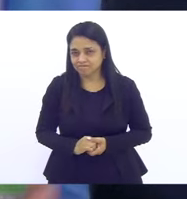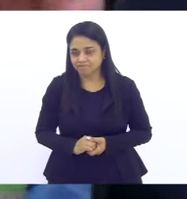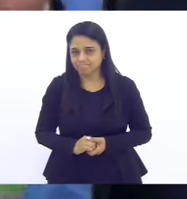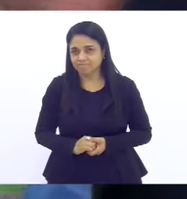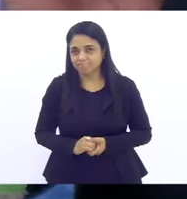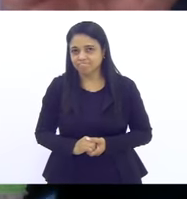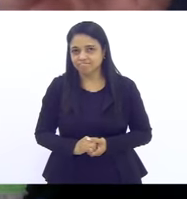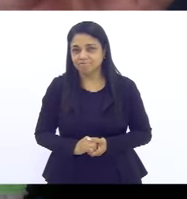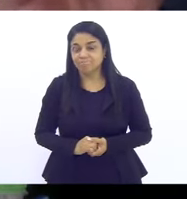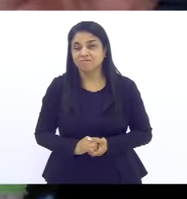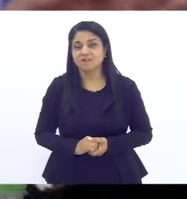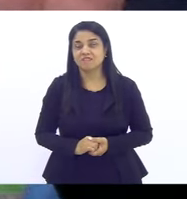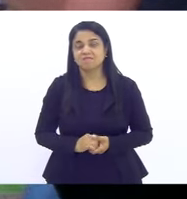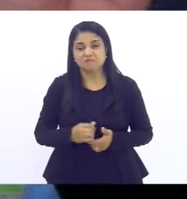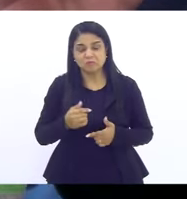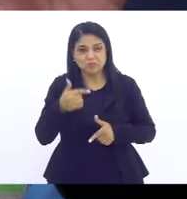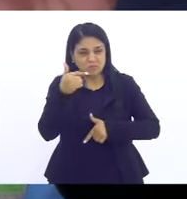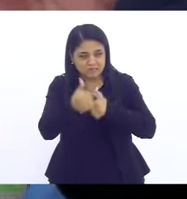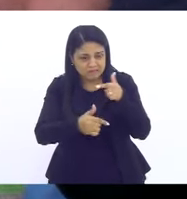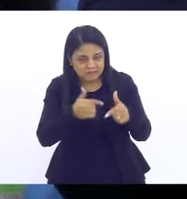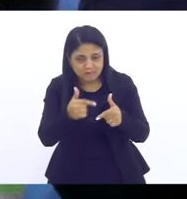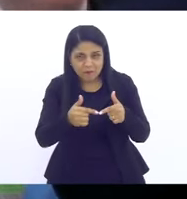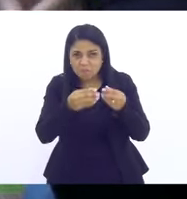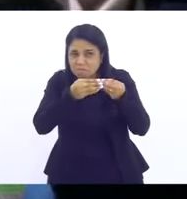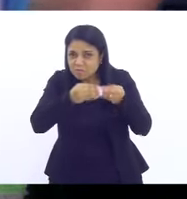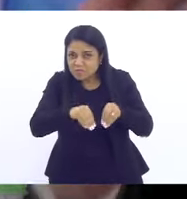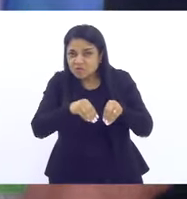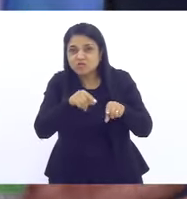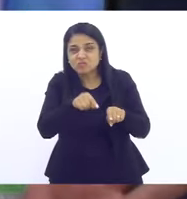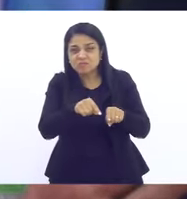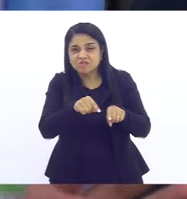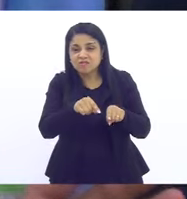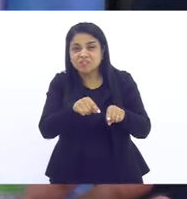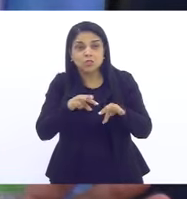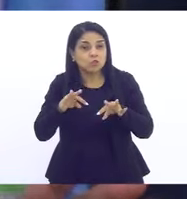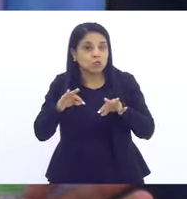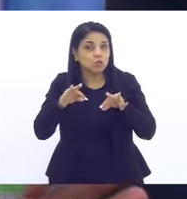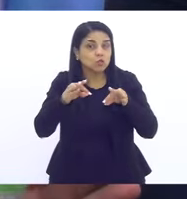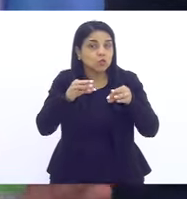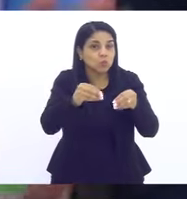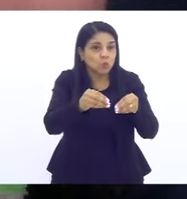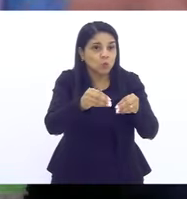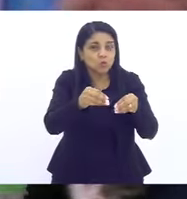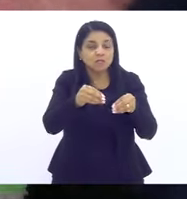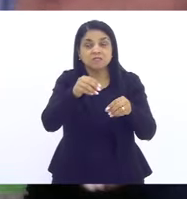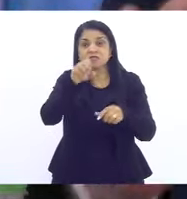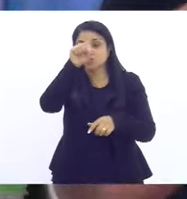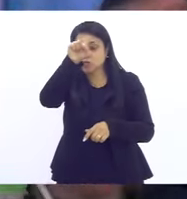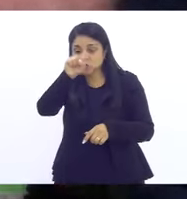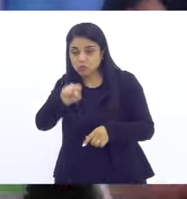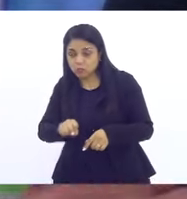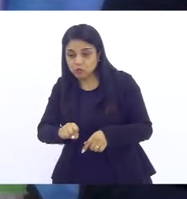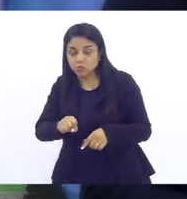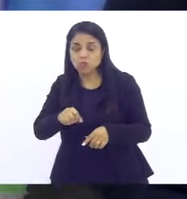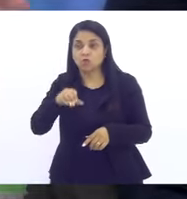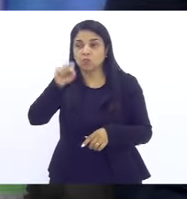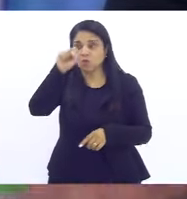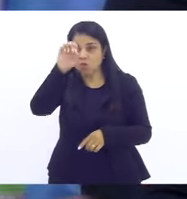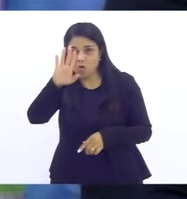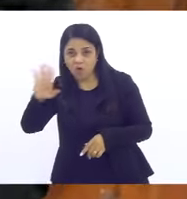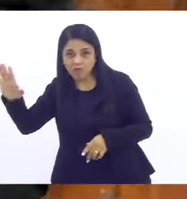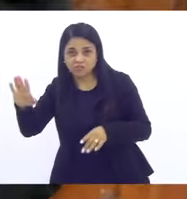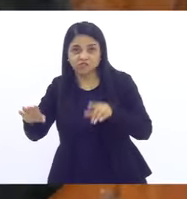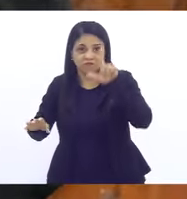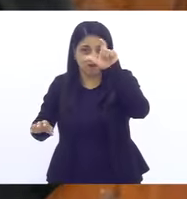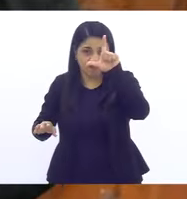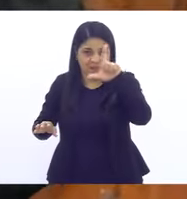você vê que o desserviço é tanto que ela atinge todas as classes sociais do Rio de Janeiro. Zona Sul, Zona Norte, Zona Leste, Baixada,